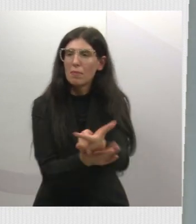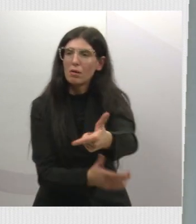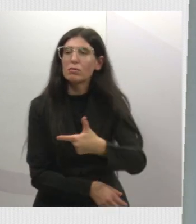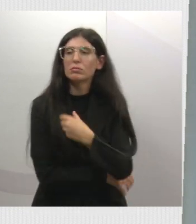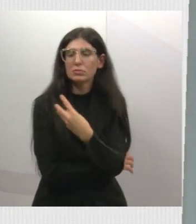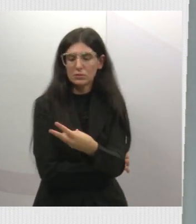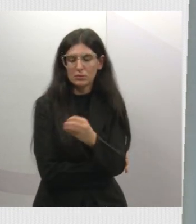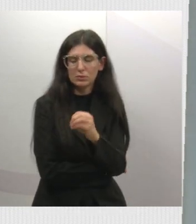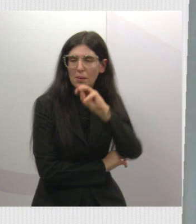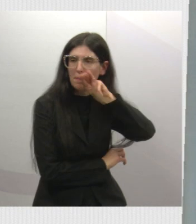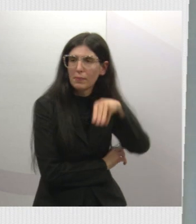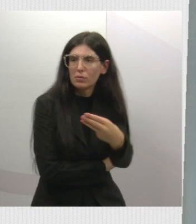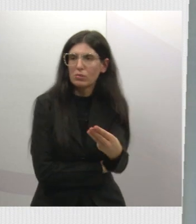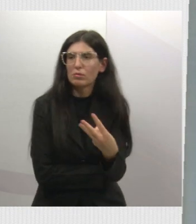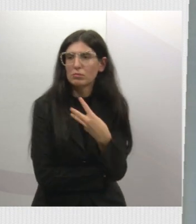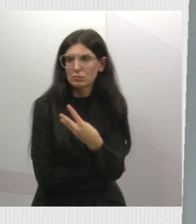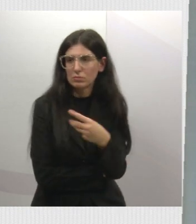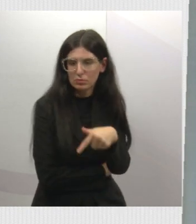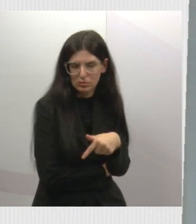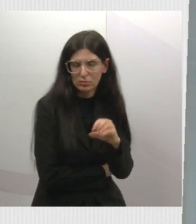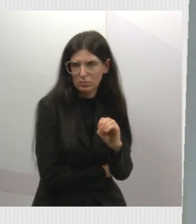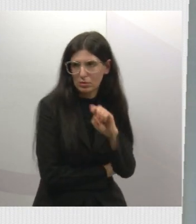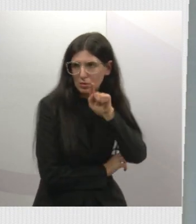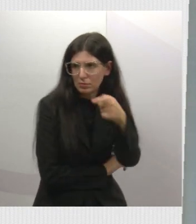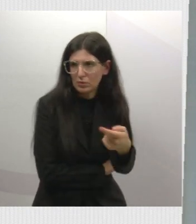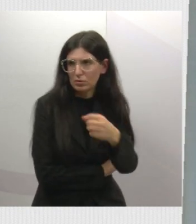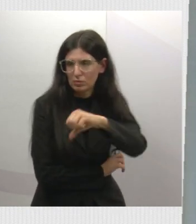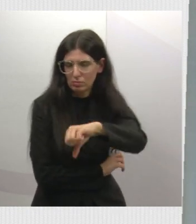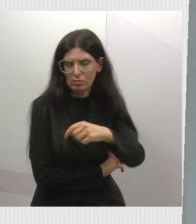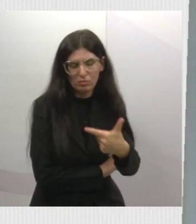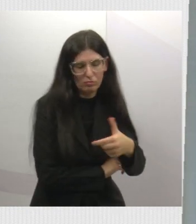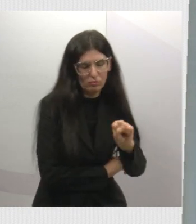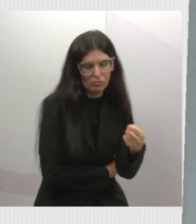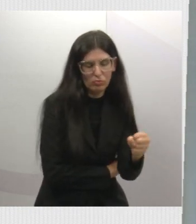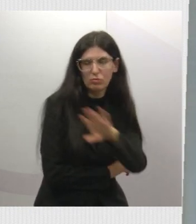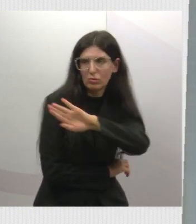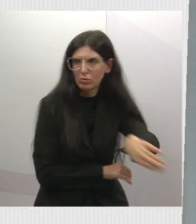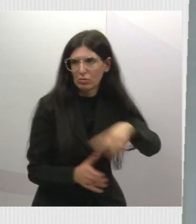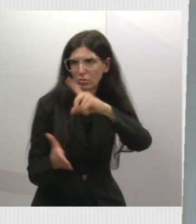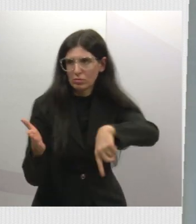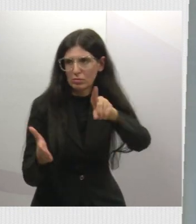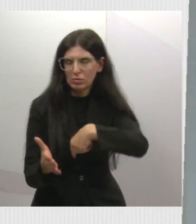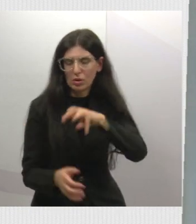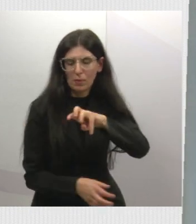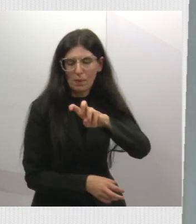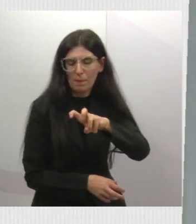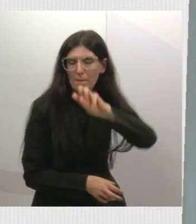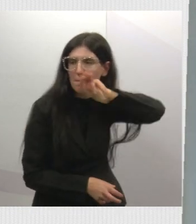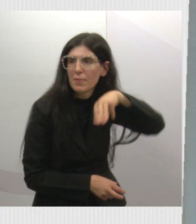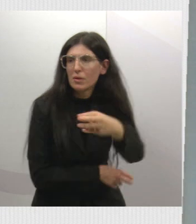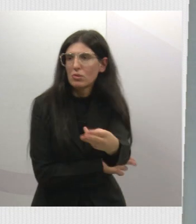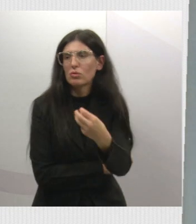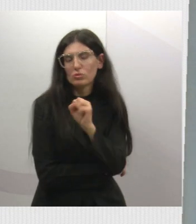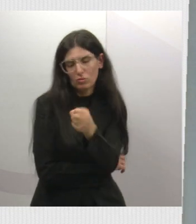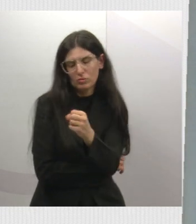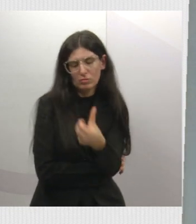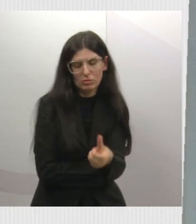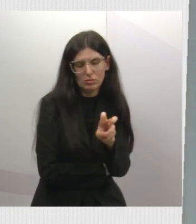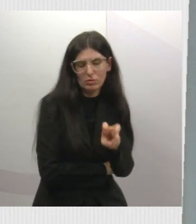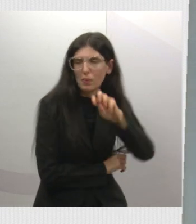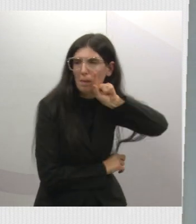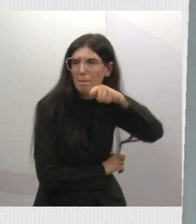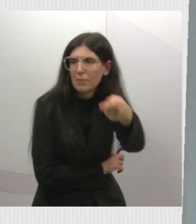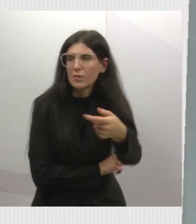30.270.000. Cancelado 5.865.000 e um saldo total de